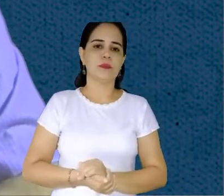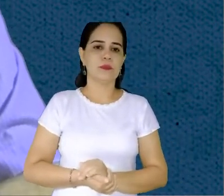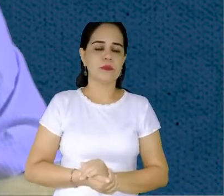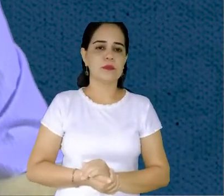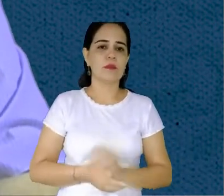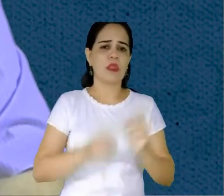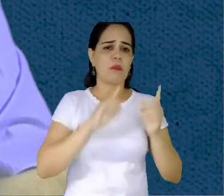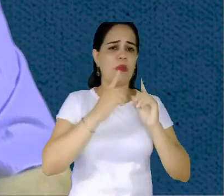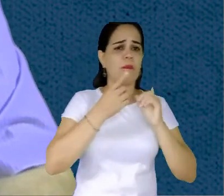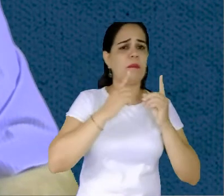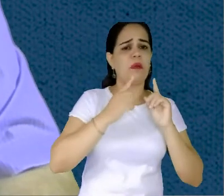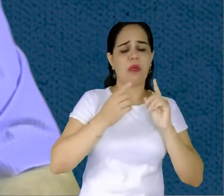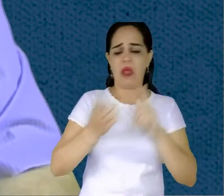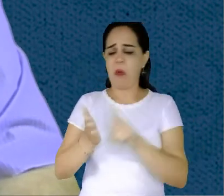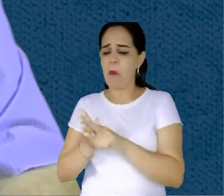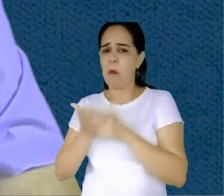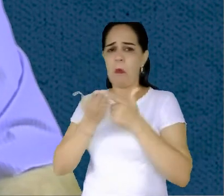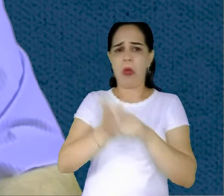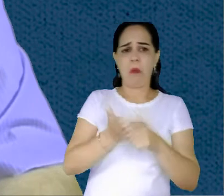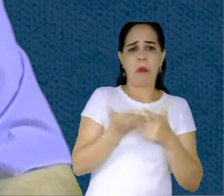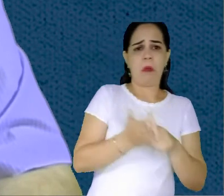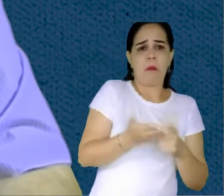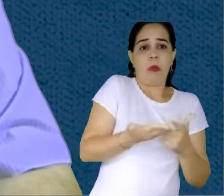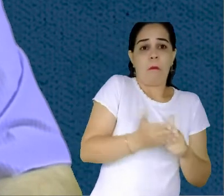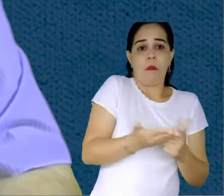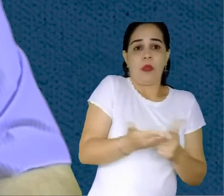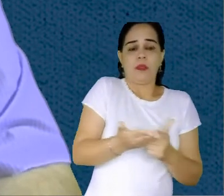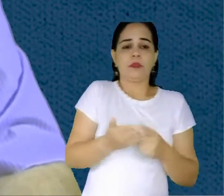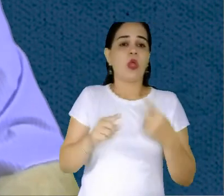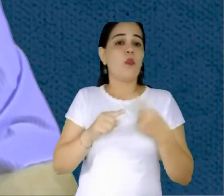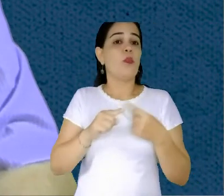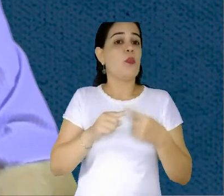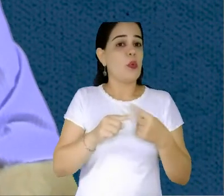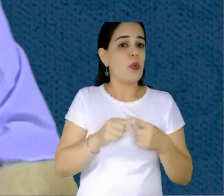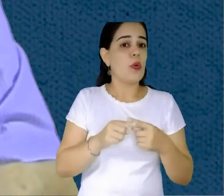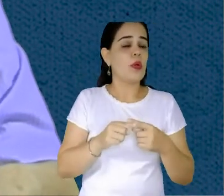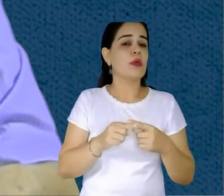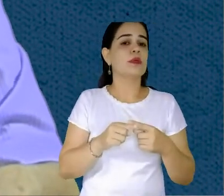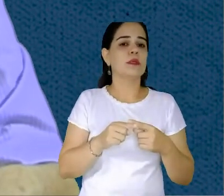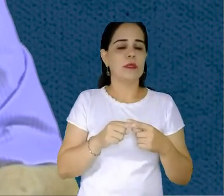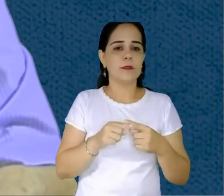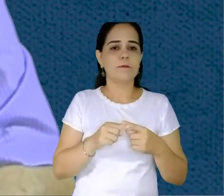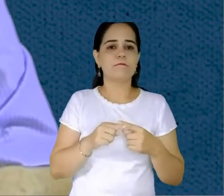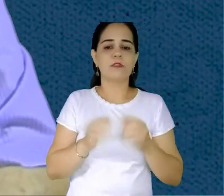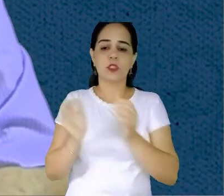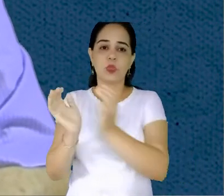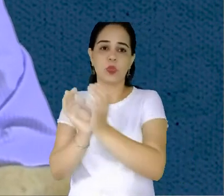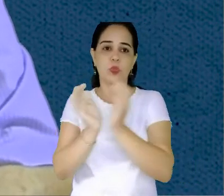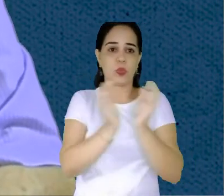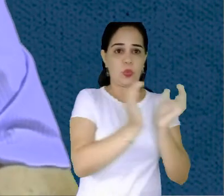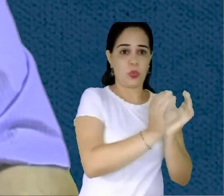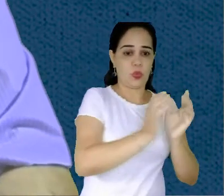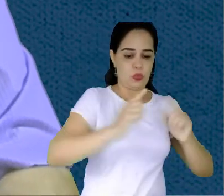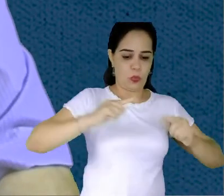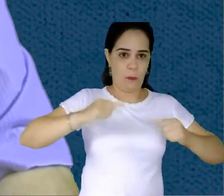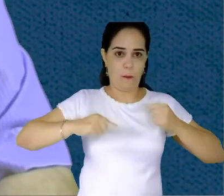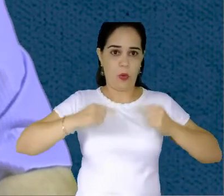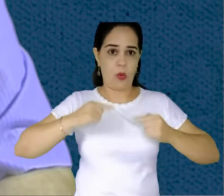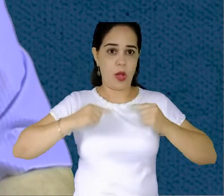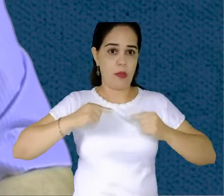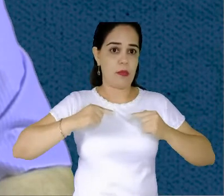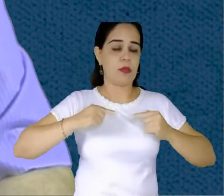já gastou muitas páginas dos jornais, porque sempre é um debate entre dois partidos políticos,